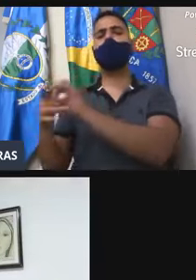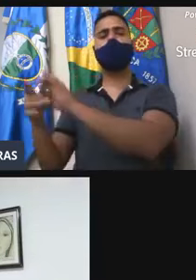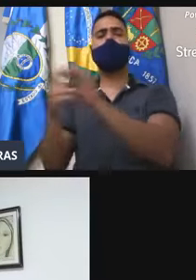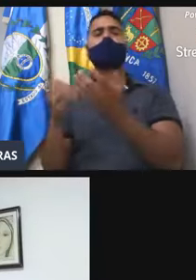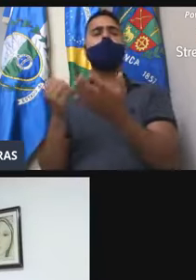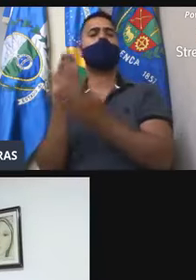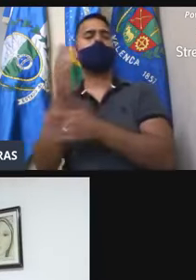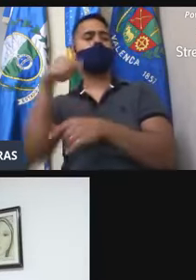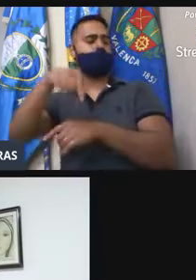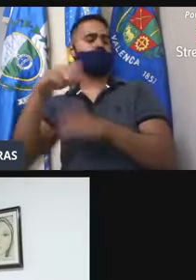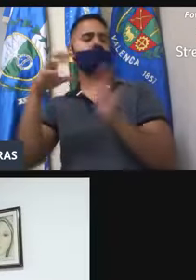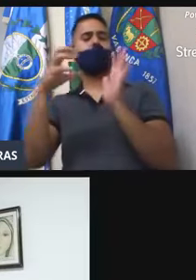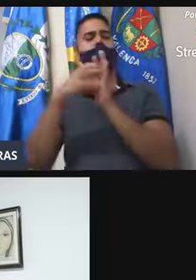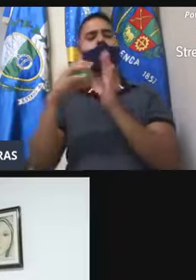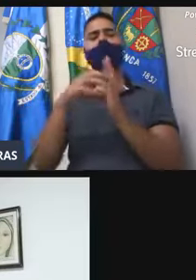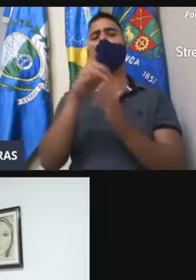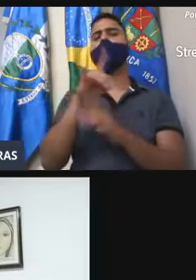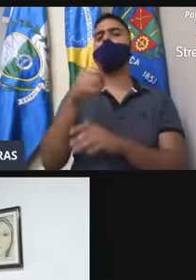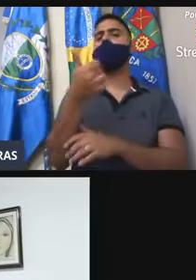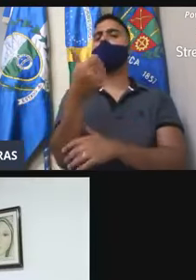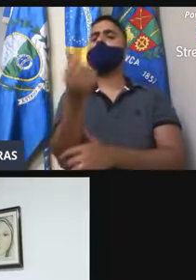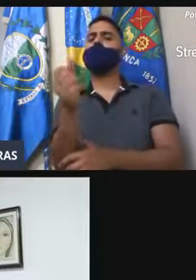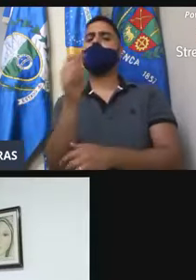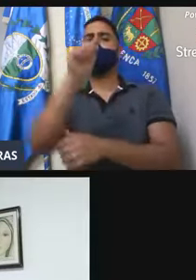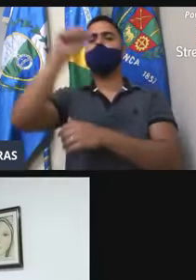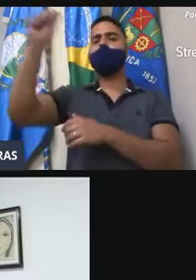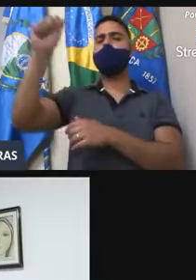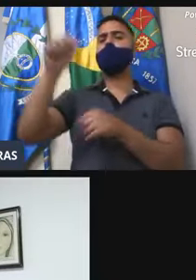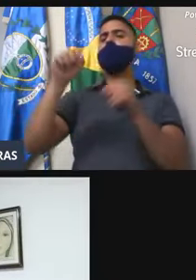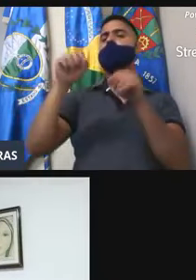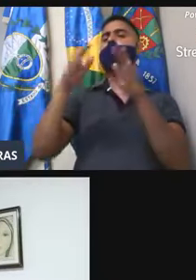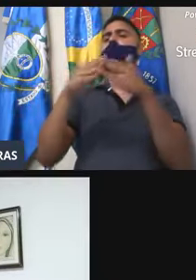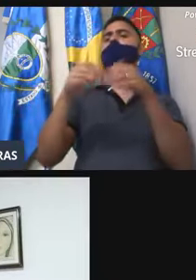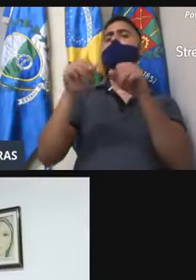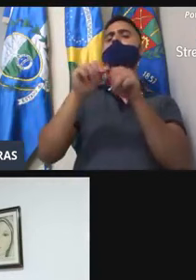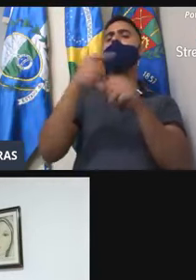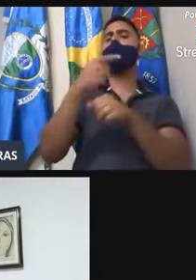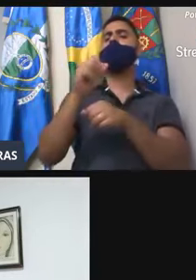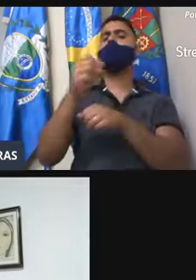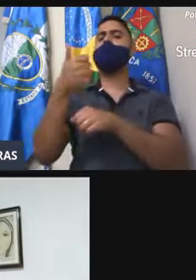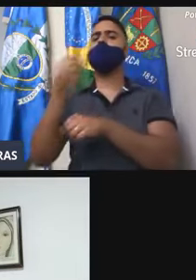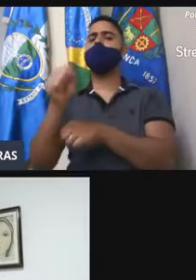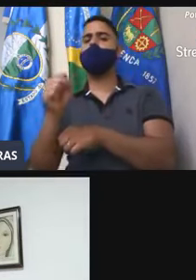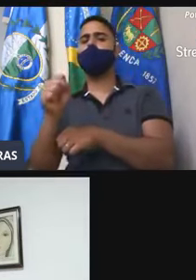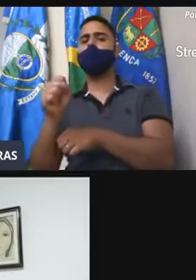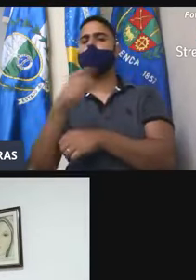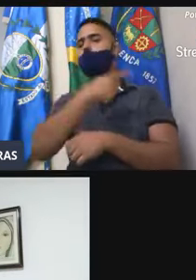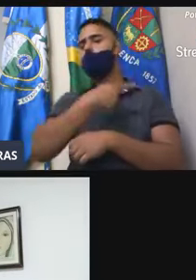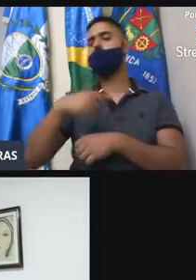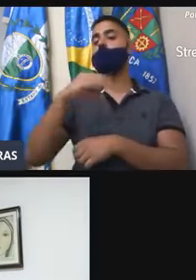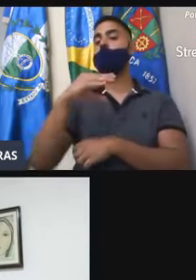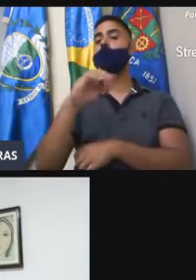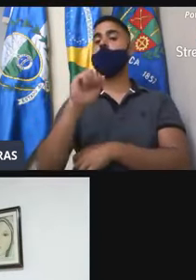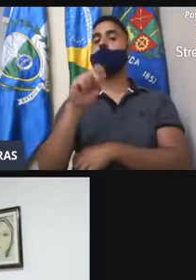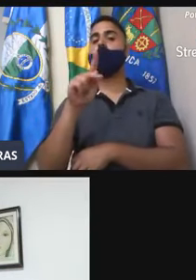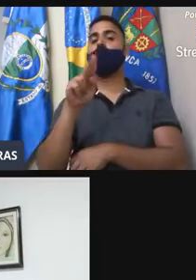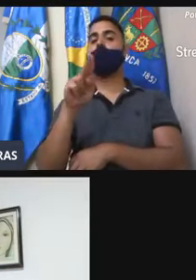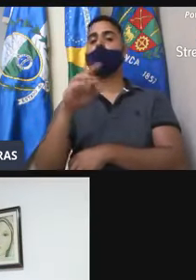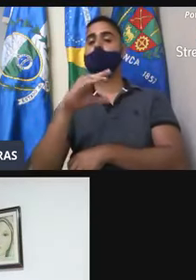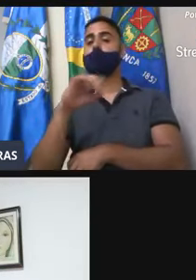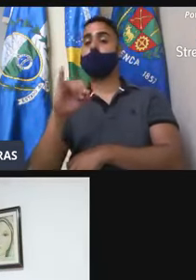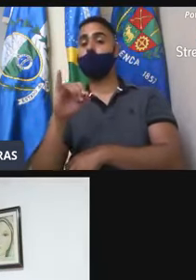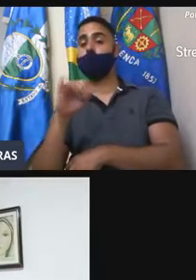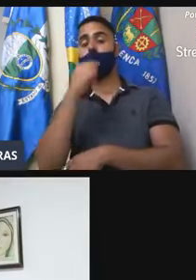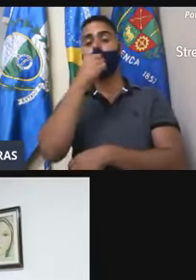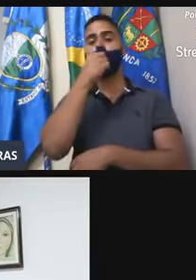nessa casa no dia 16 de abril, de um requerimento que eu fiz em 2018 ao presidente Capucci, da Severino Sombra, no qual eu quero transmitir